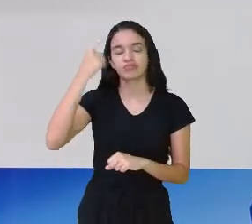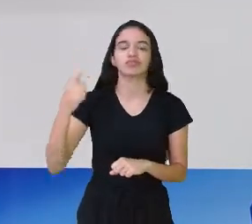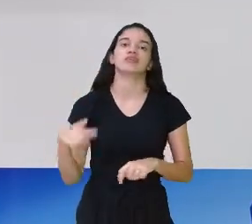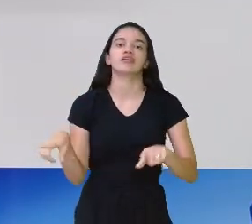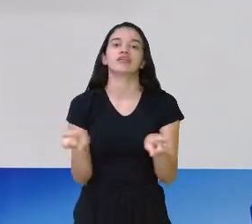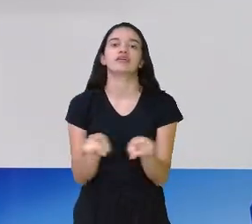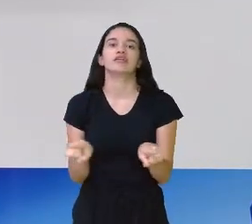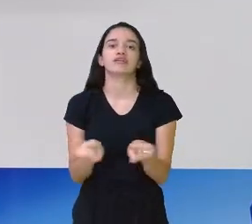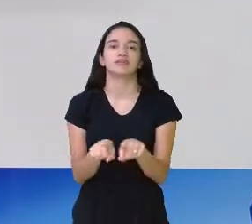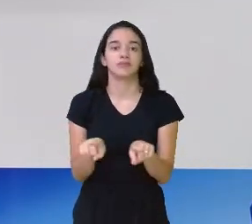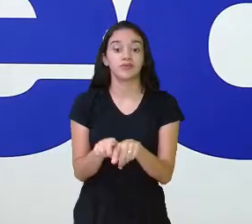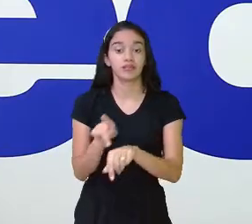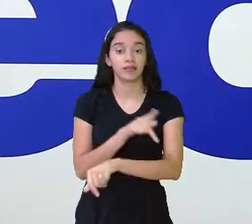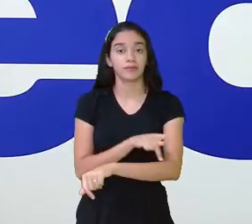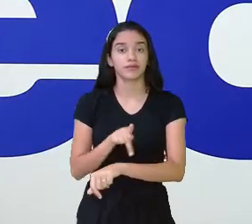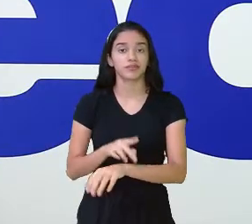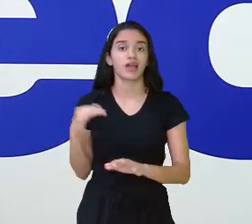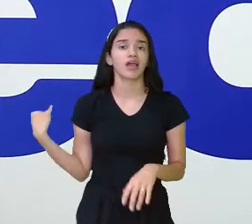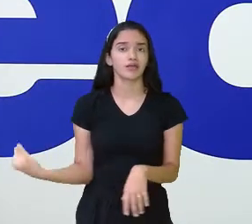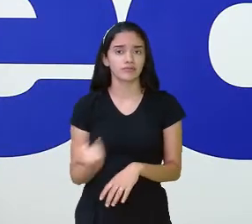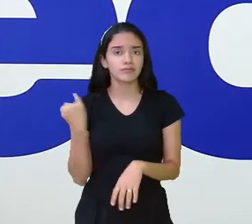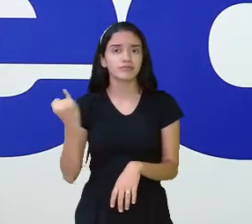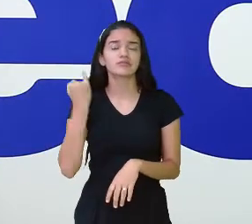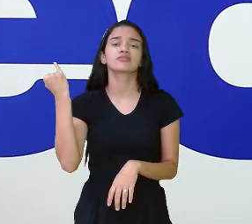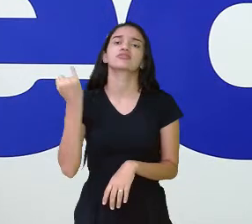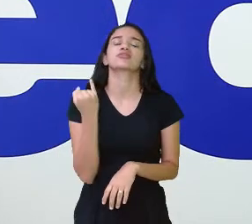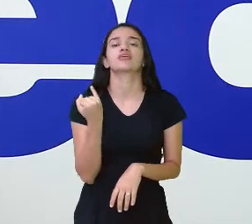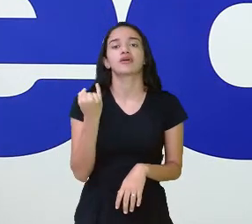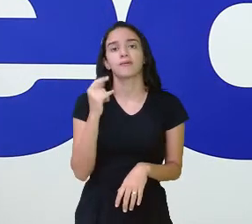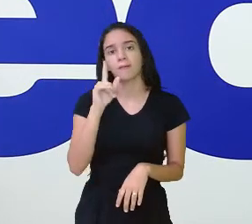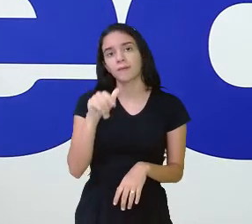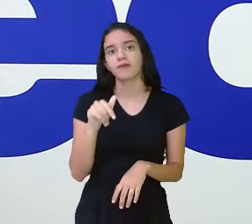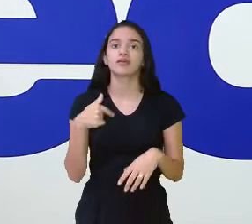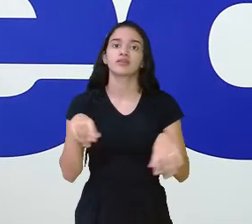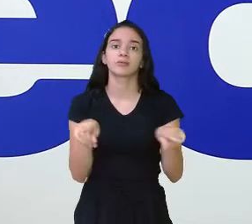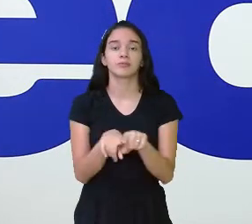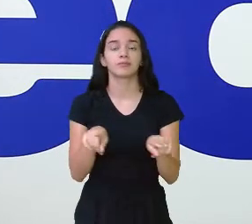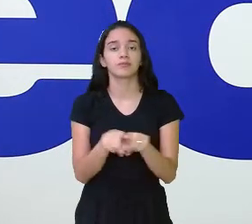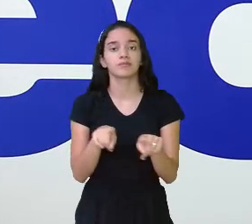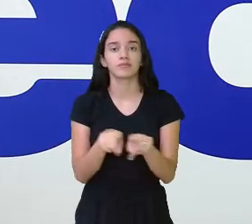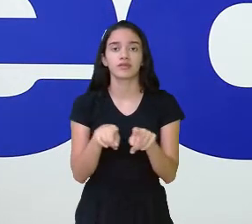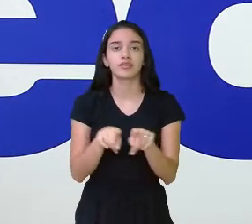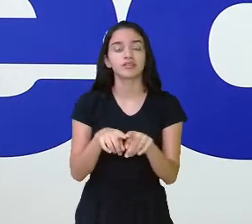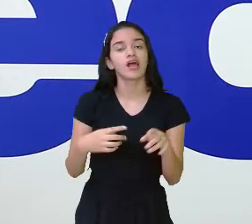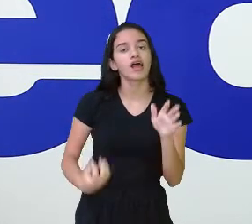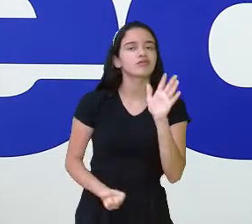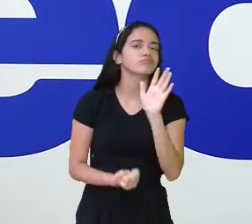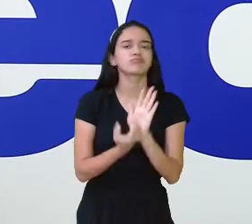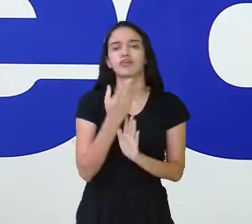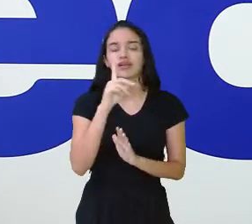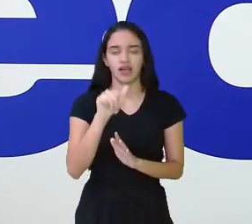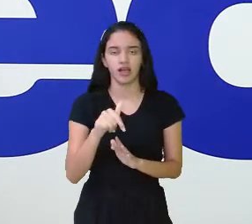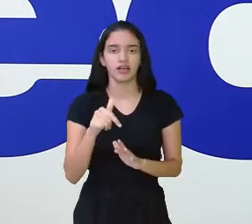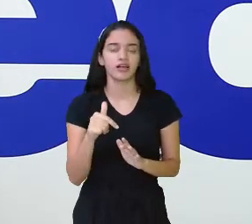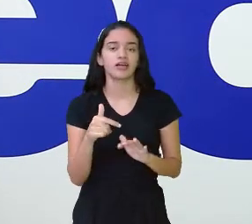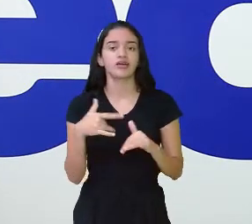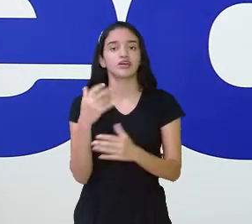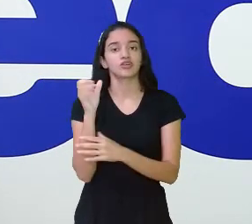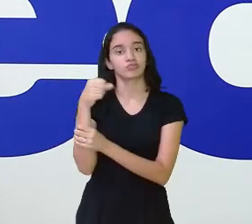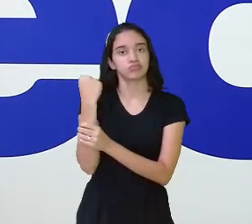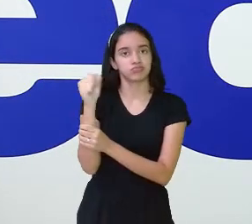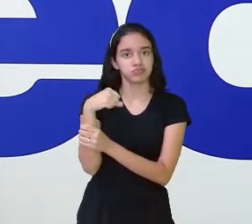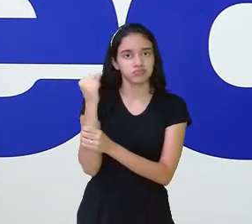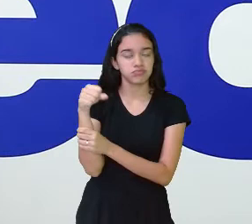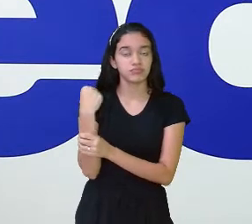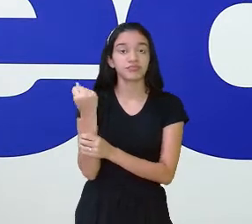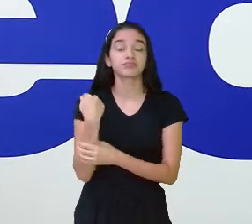na questão pedagógica, ela é muito importante exatamente nisso, na formação da coordenação